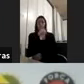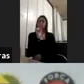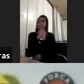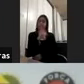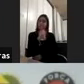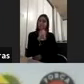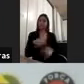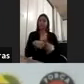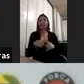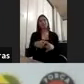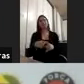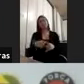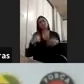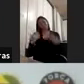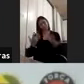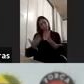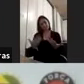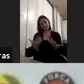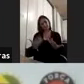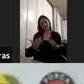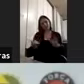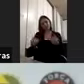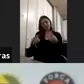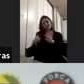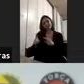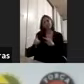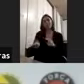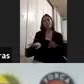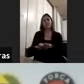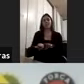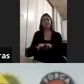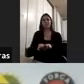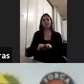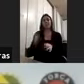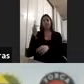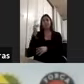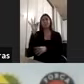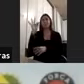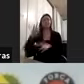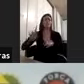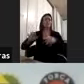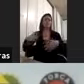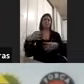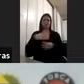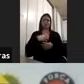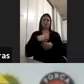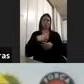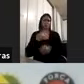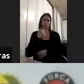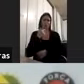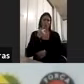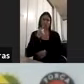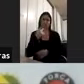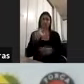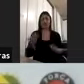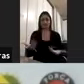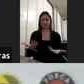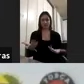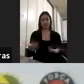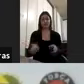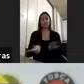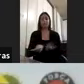para a presidência da Renault lá na França o que aconteceu, é óbvio. E outra coisa que eu quero dizer para você, assim, que a gente aqui de fora agora, eu